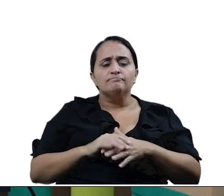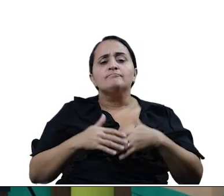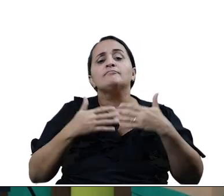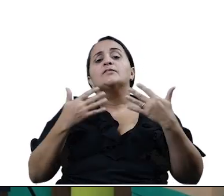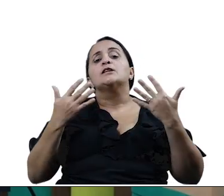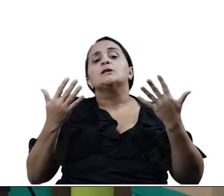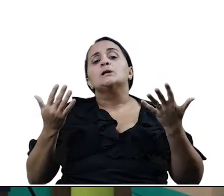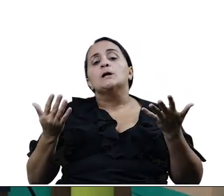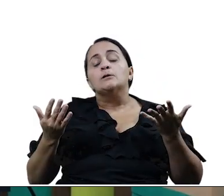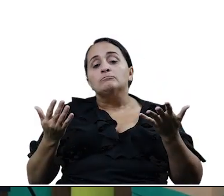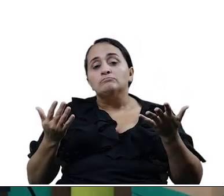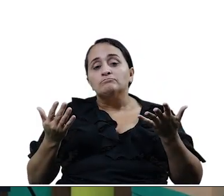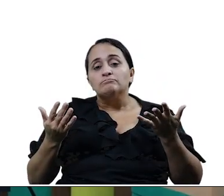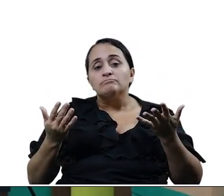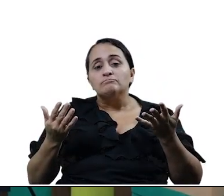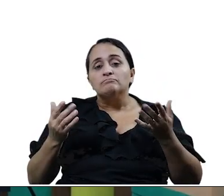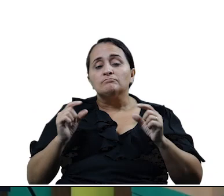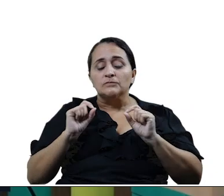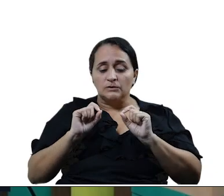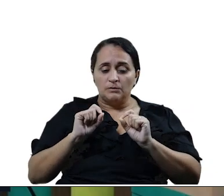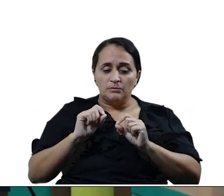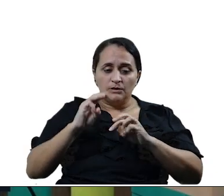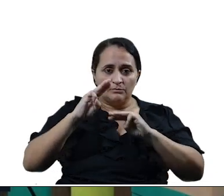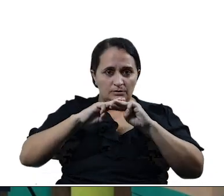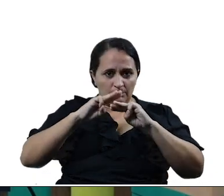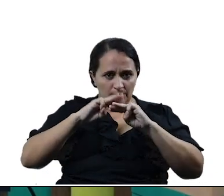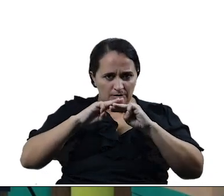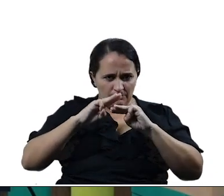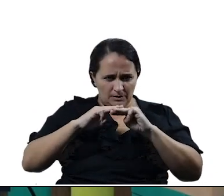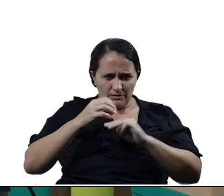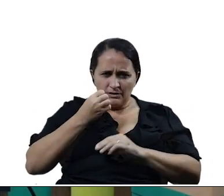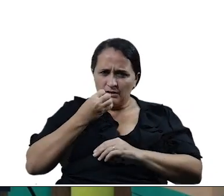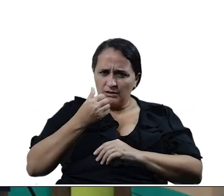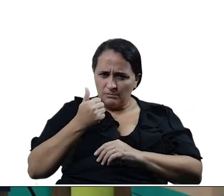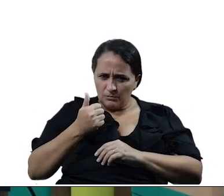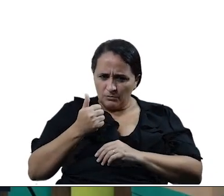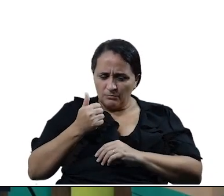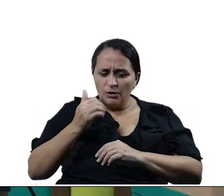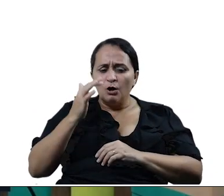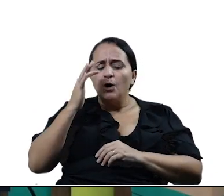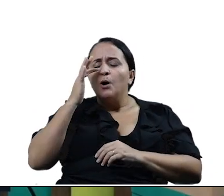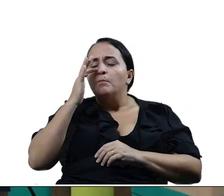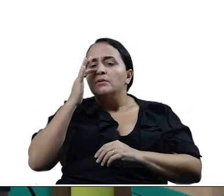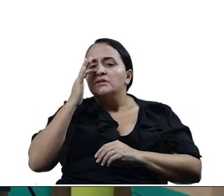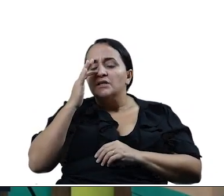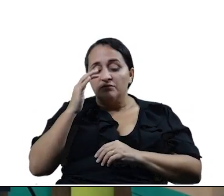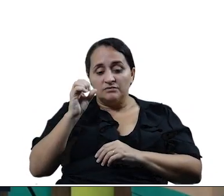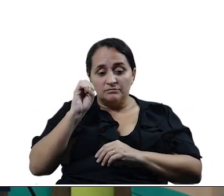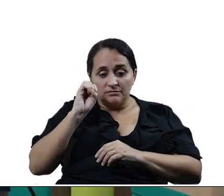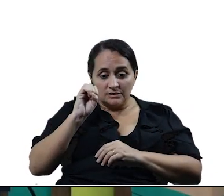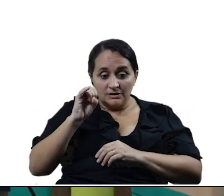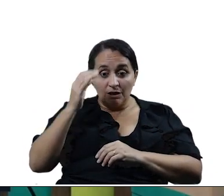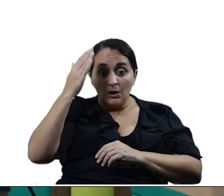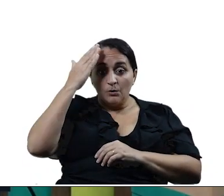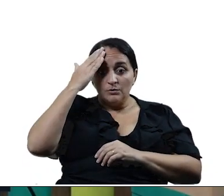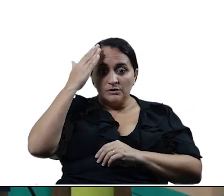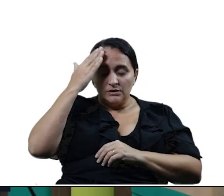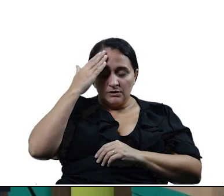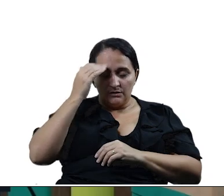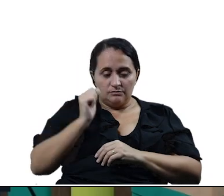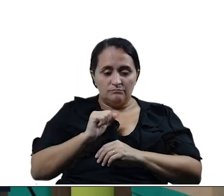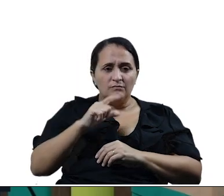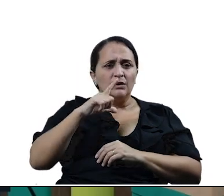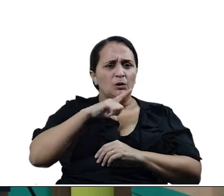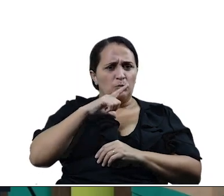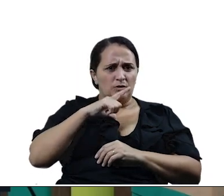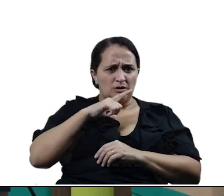um caminho para se andar na matemática, tá bom? Observe aqui. Se eu sei que eu tenho 3 vezes, ou seja,